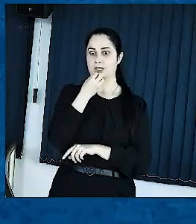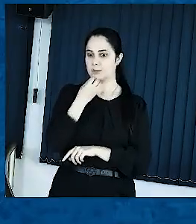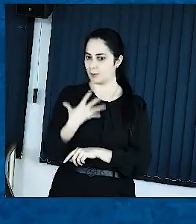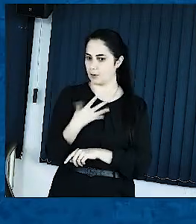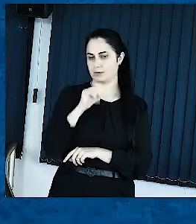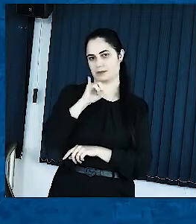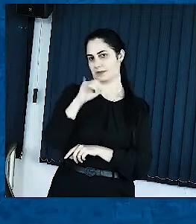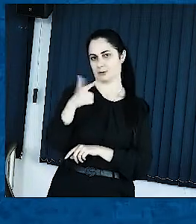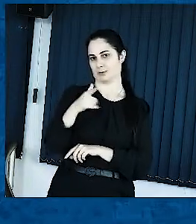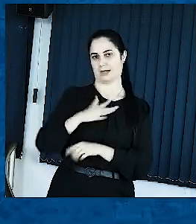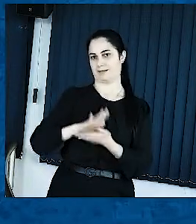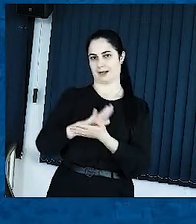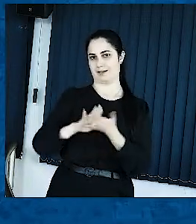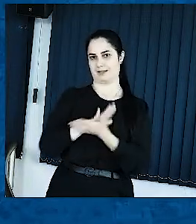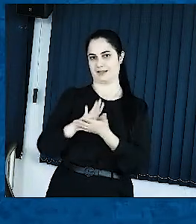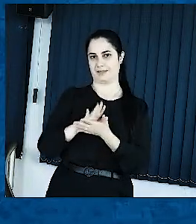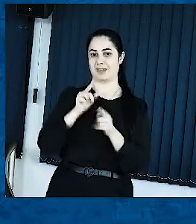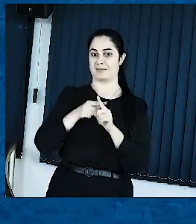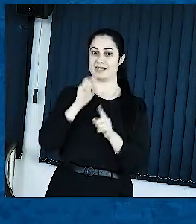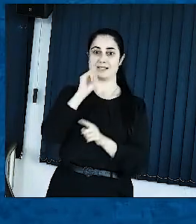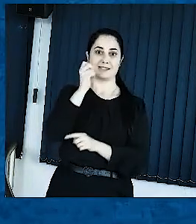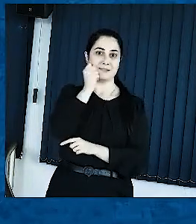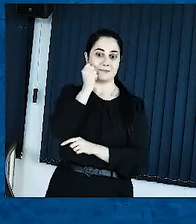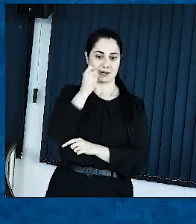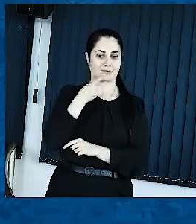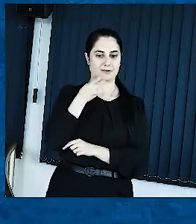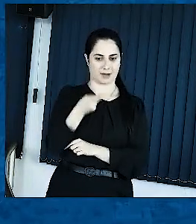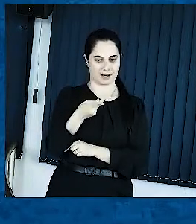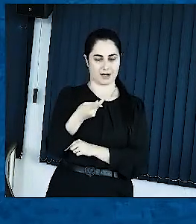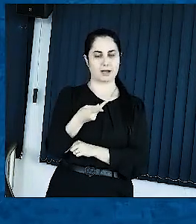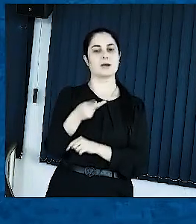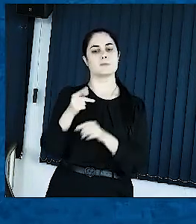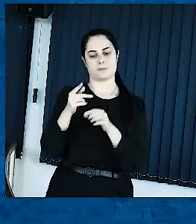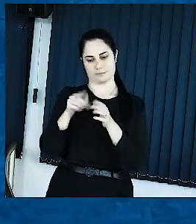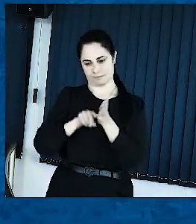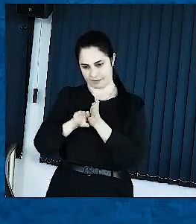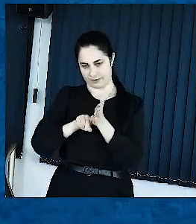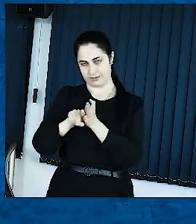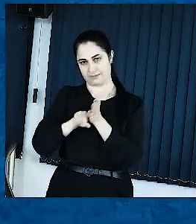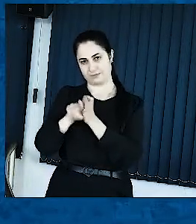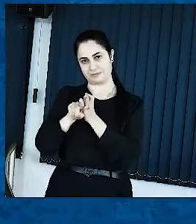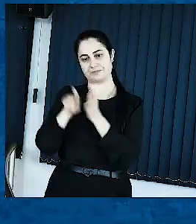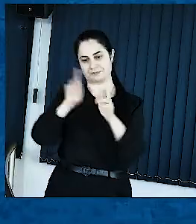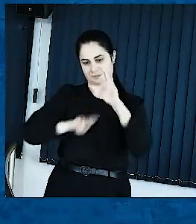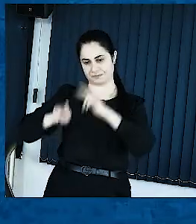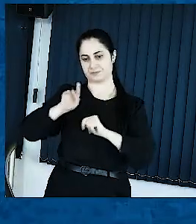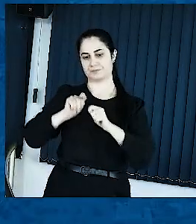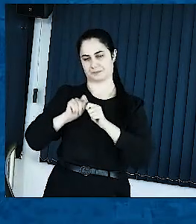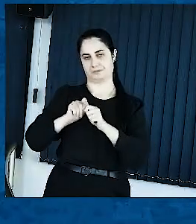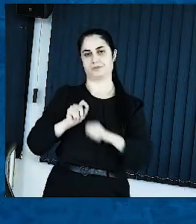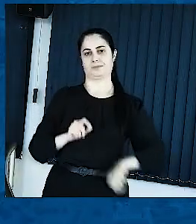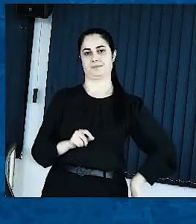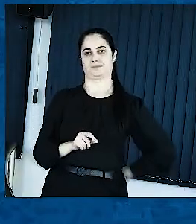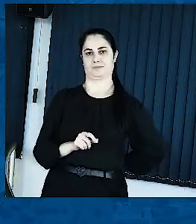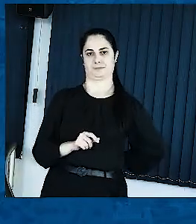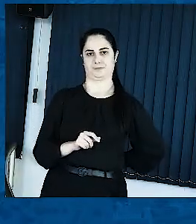tenha nada. Mas se a mãe fala, vai atrás. Alguma coisa tem.